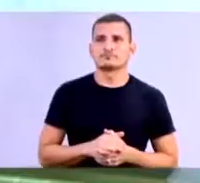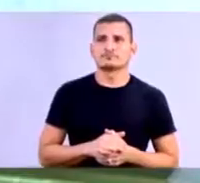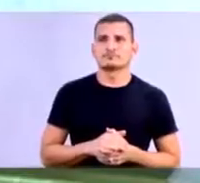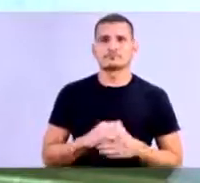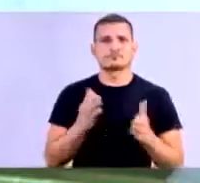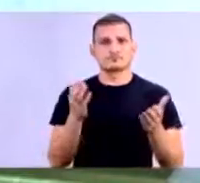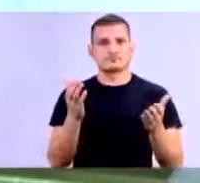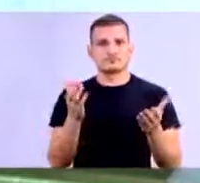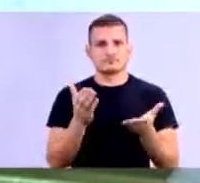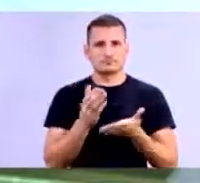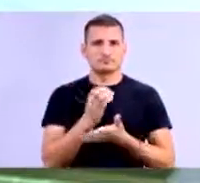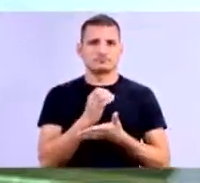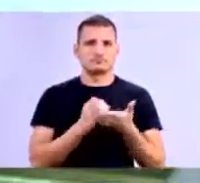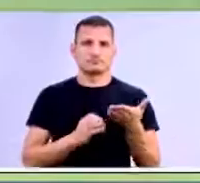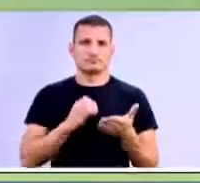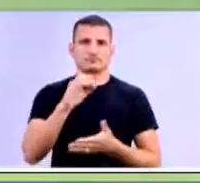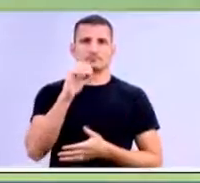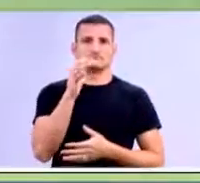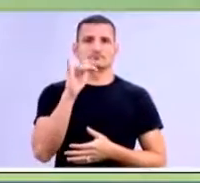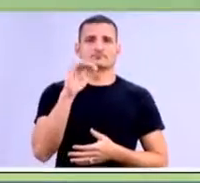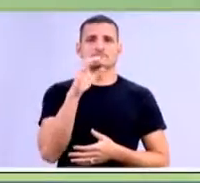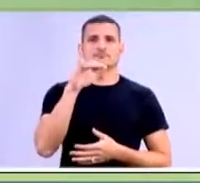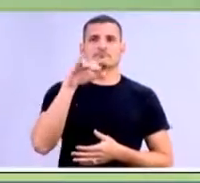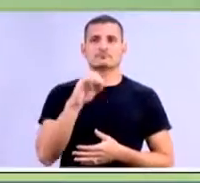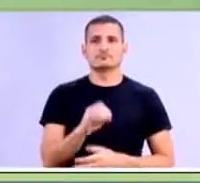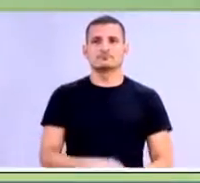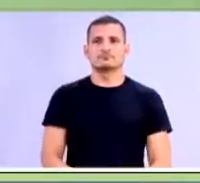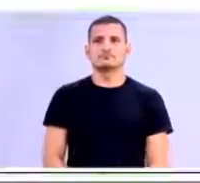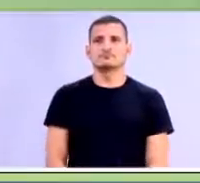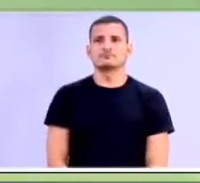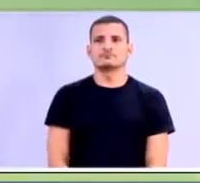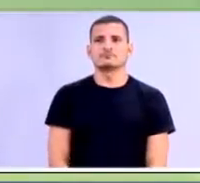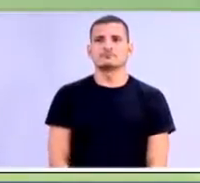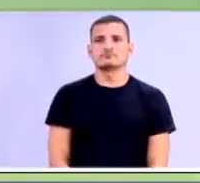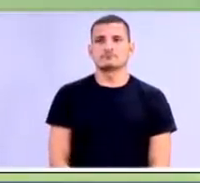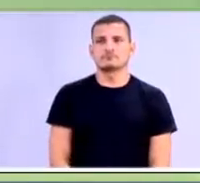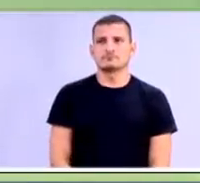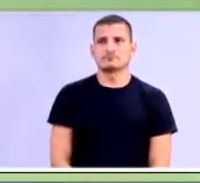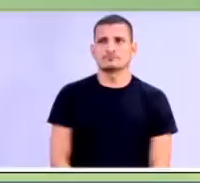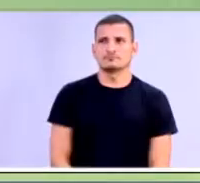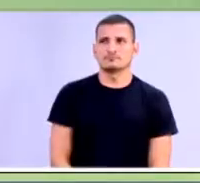do ofício. Vamos ver o exemplo? O que significa o ofício?